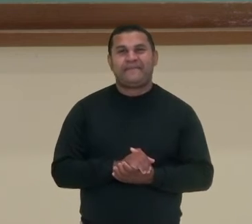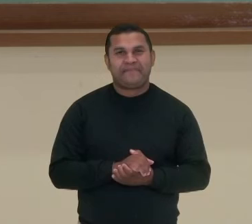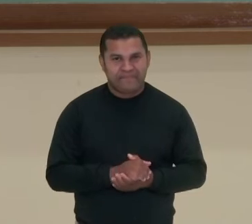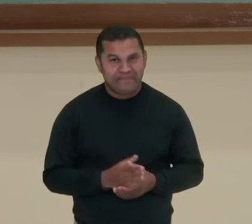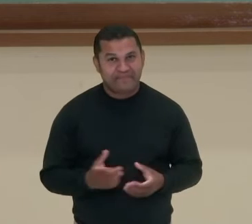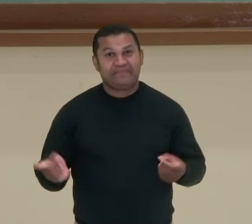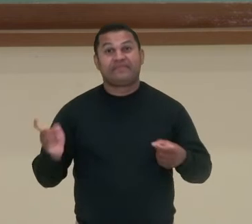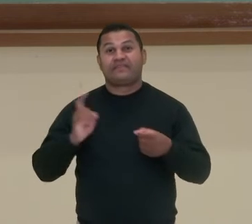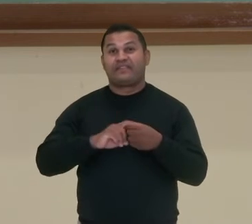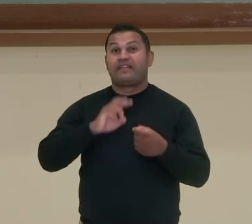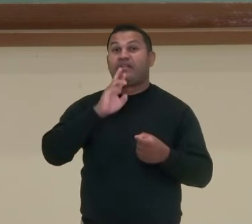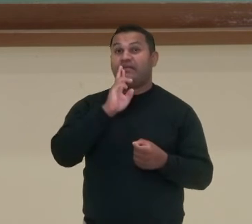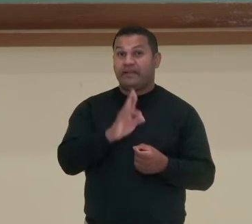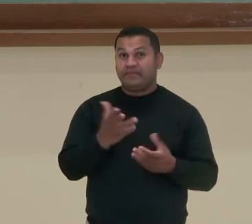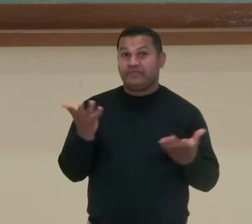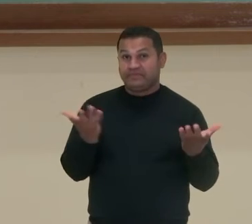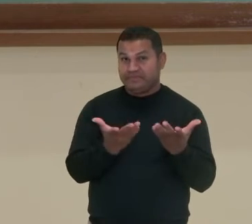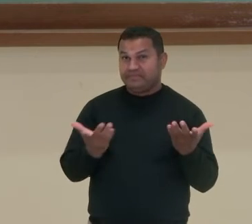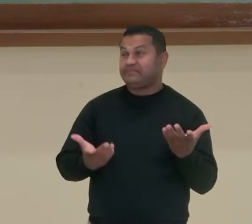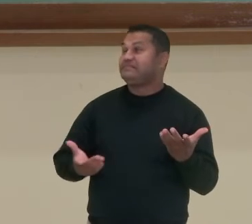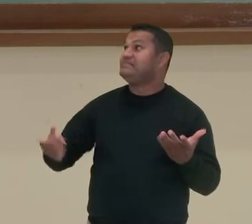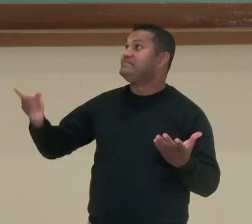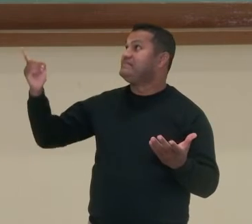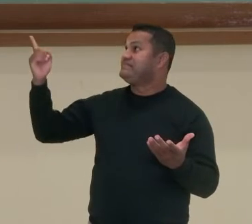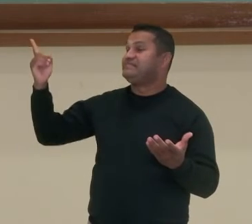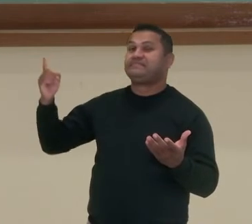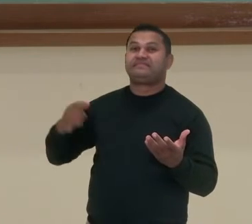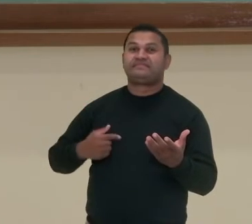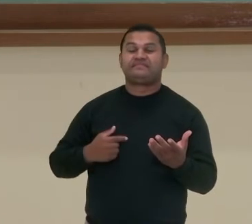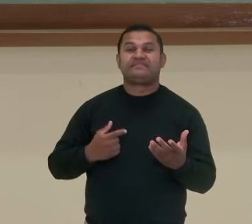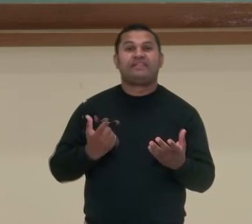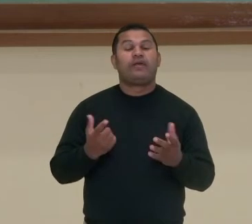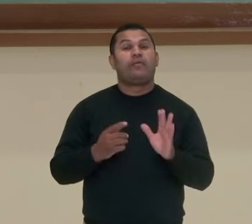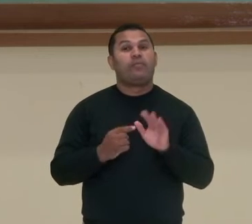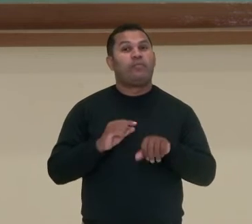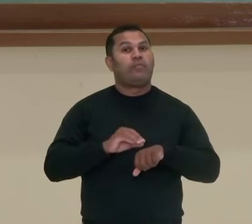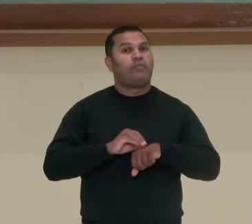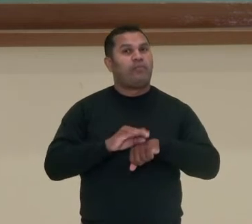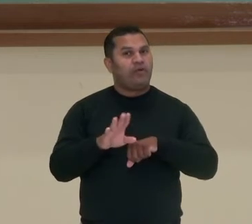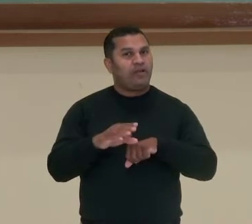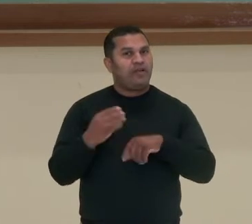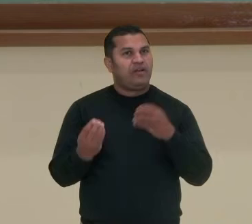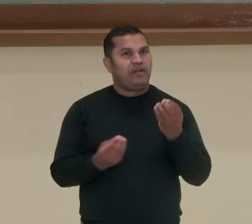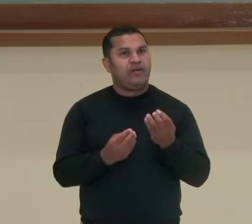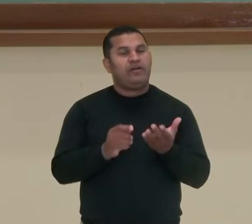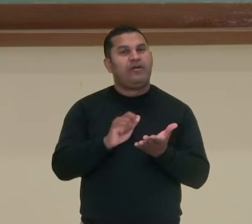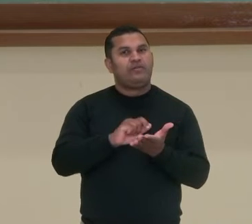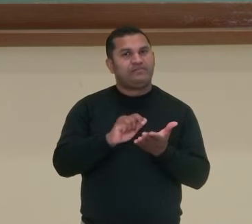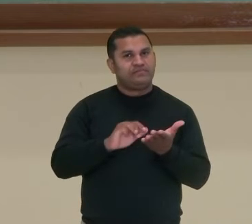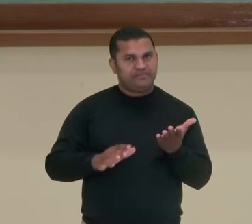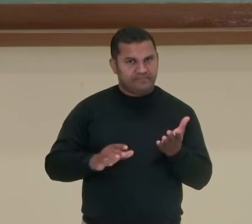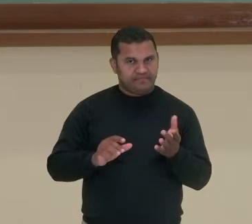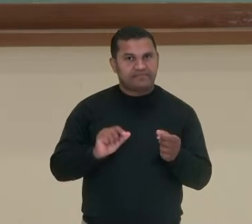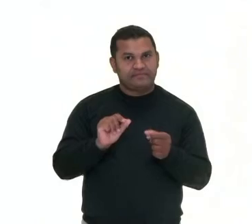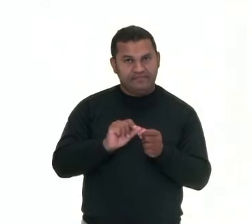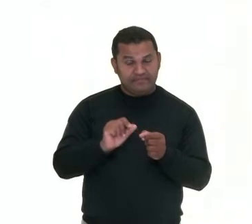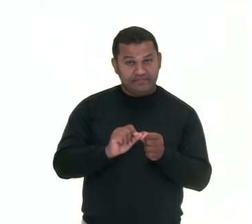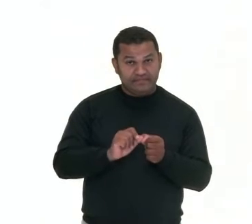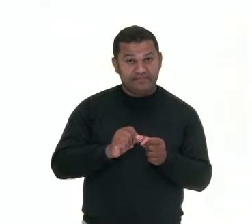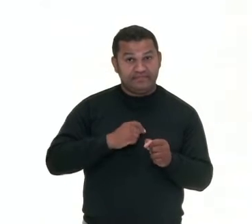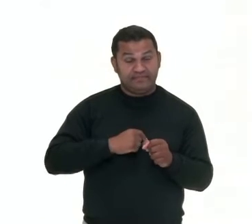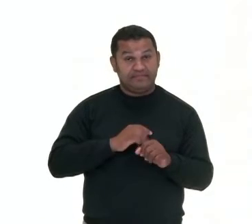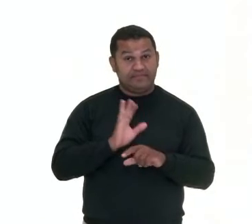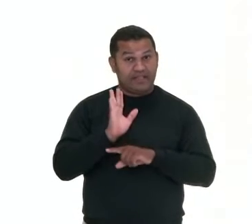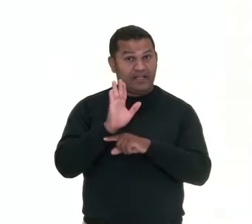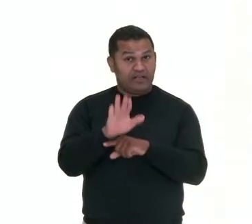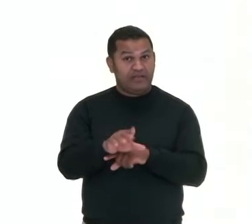Voltamos, bora lá? Vamos corrigir essa juntos? Bom, a pergunta era: aponte outras dicas citadas nesta aula que podem